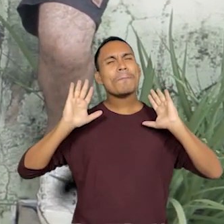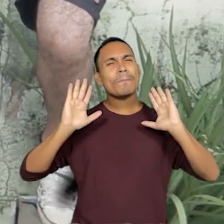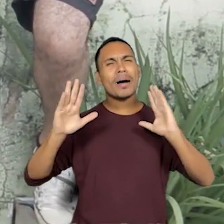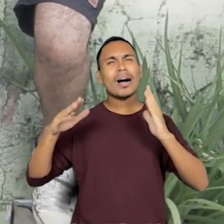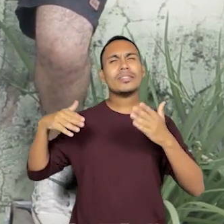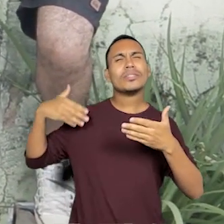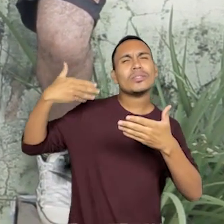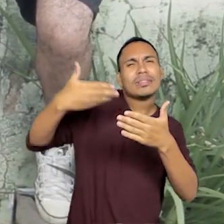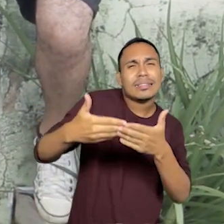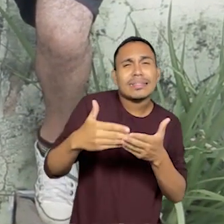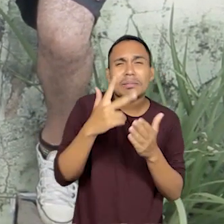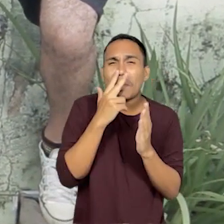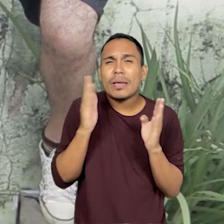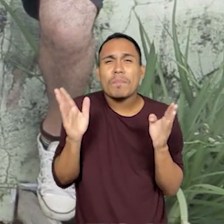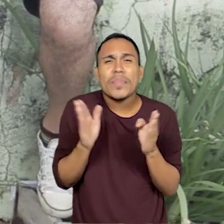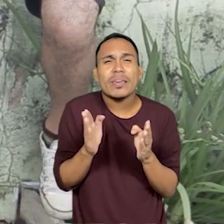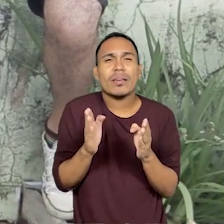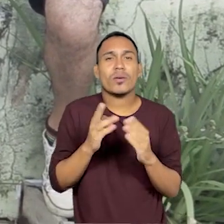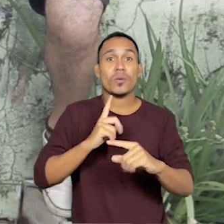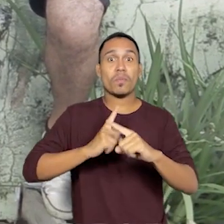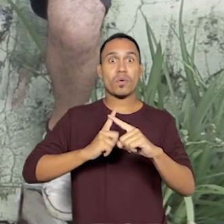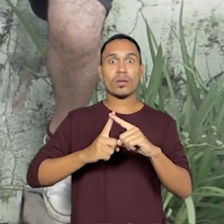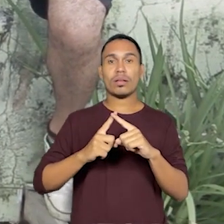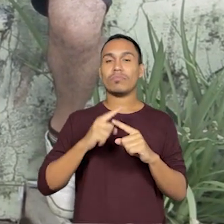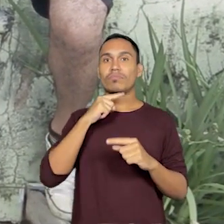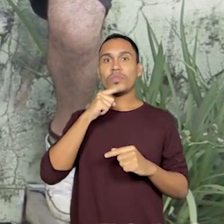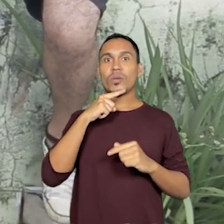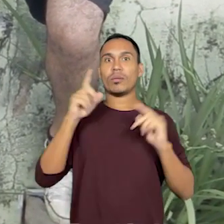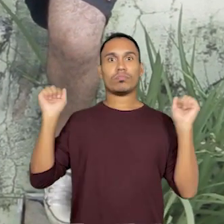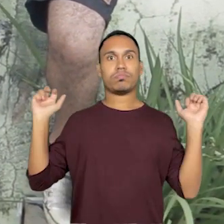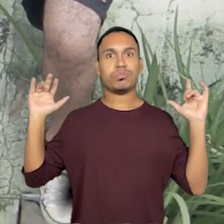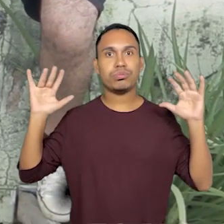consegue absorver a quantidade dentro desse espaço,